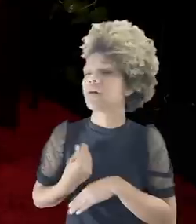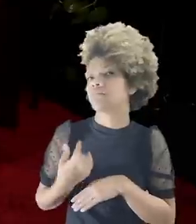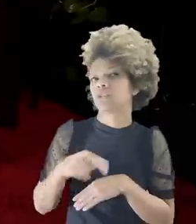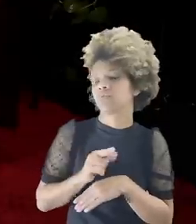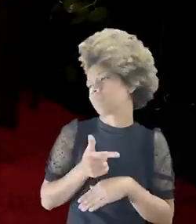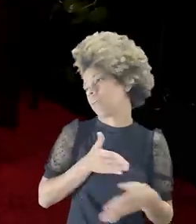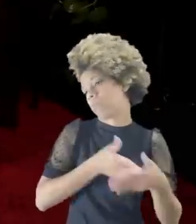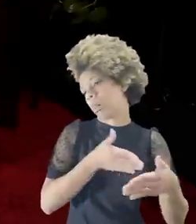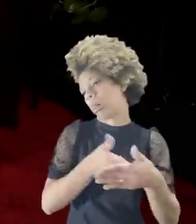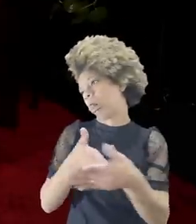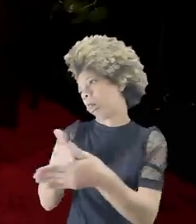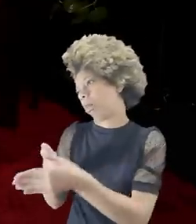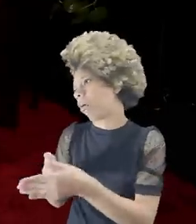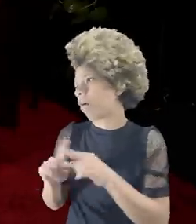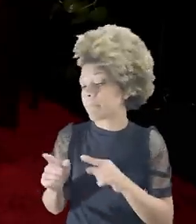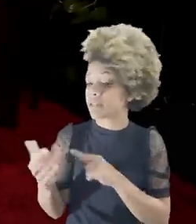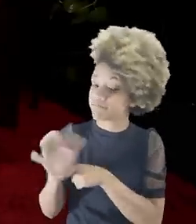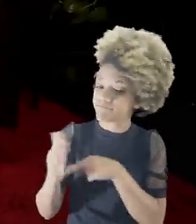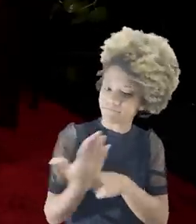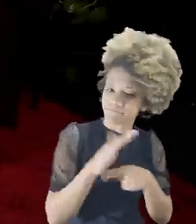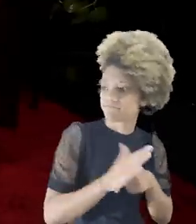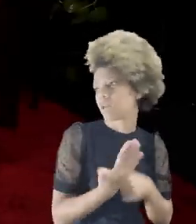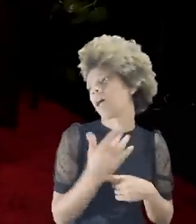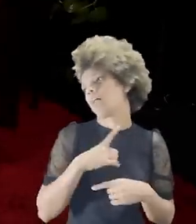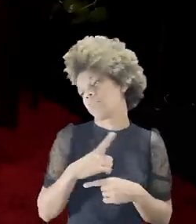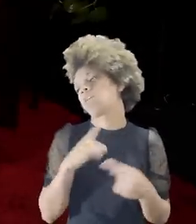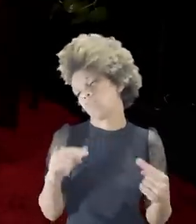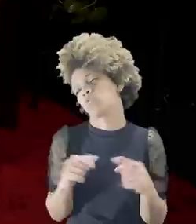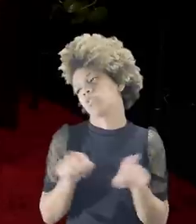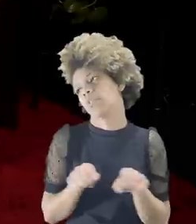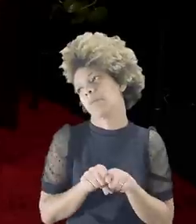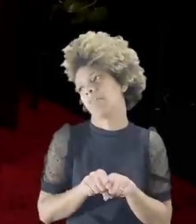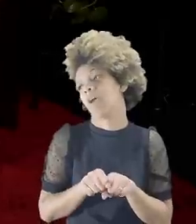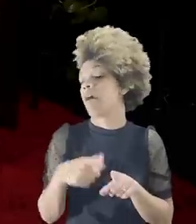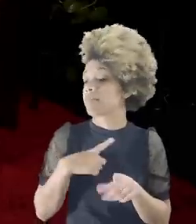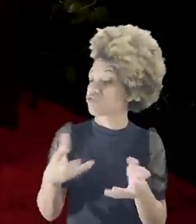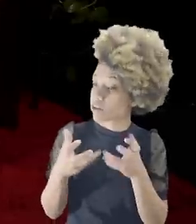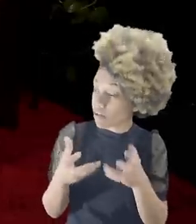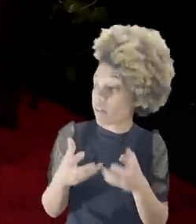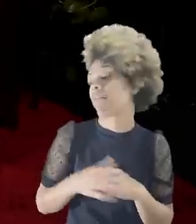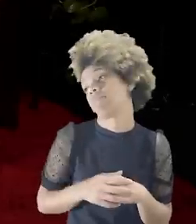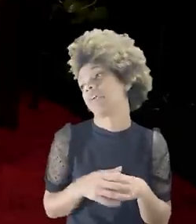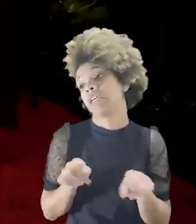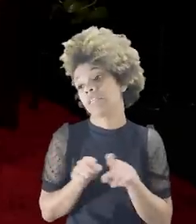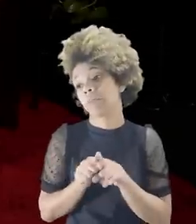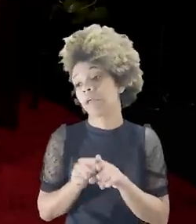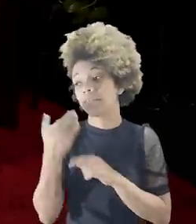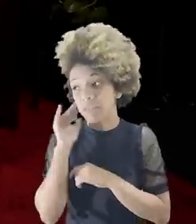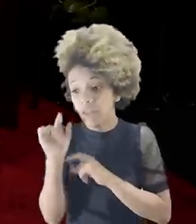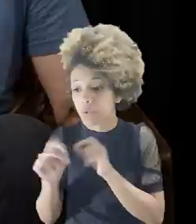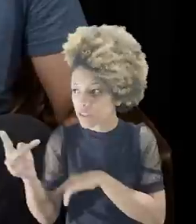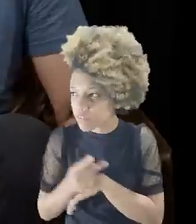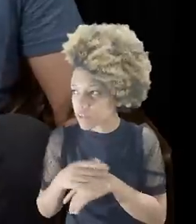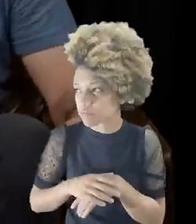que você não tá tendo acesso tal a galera aí vai se ajudando né então tem essa questão também tem a questão de você querer entender o que o cara tá falando